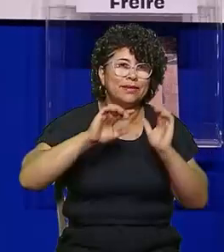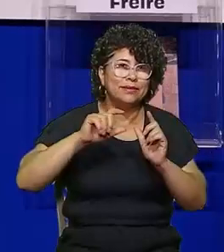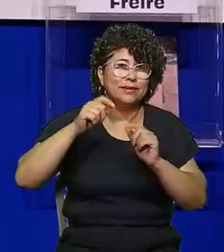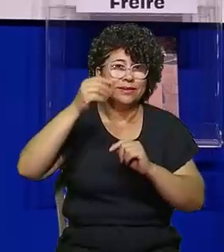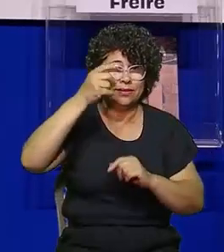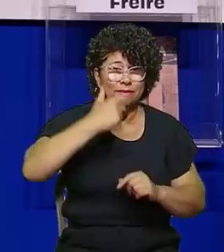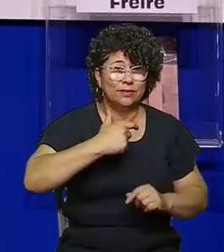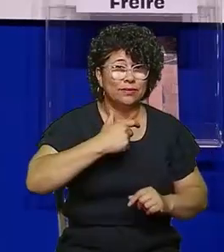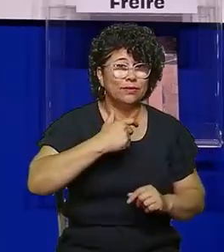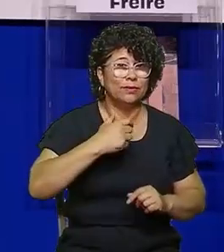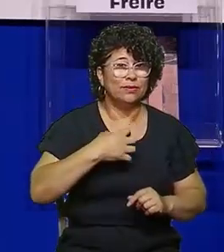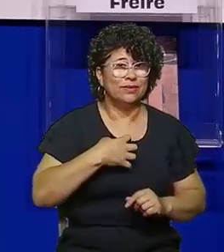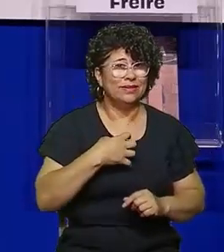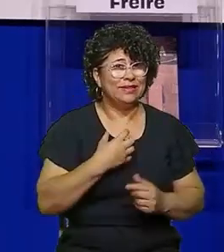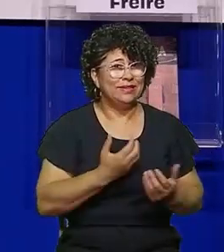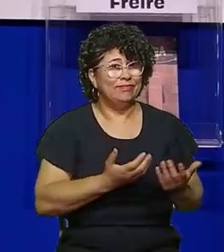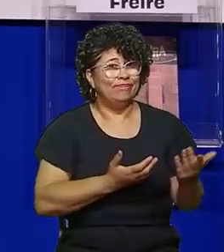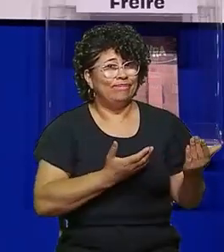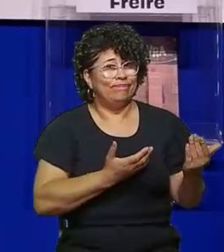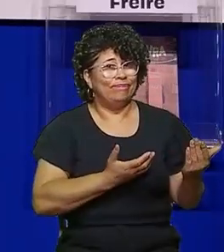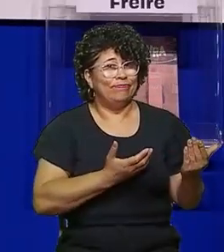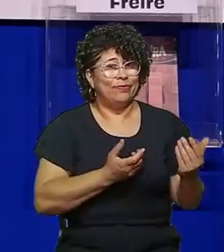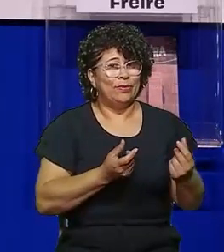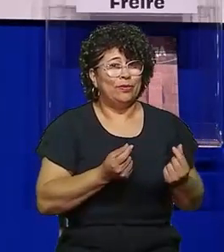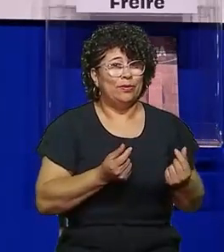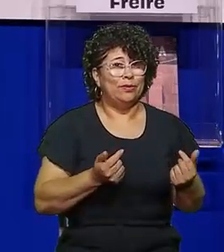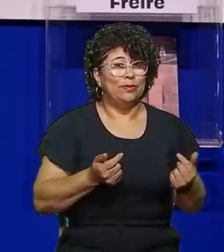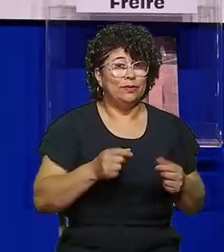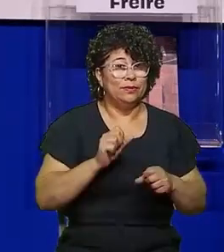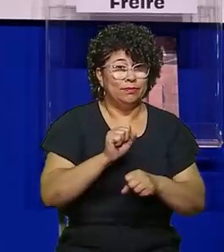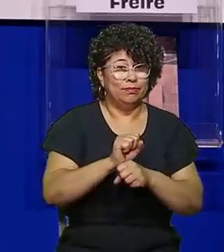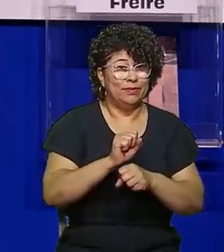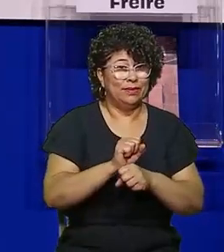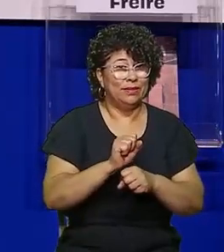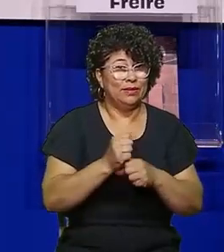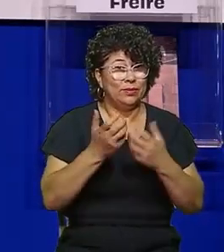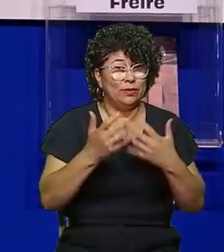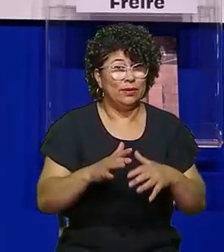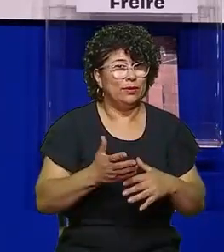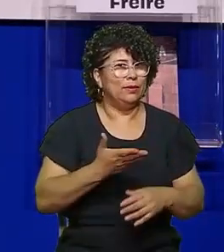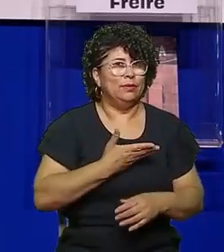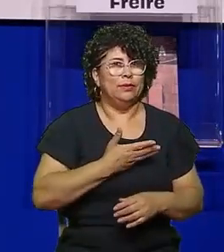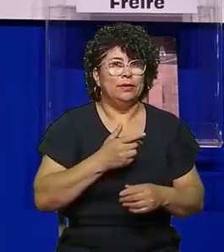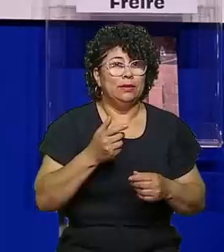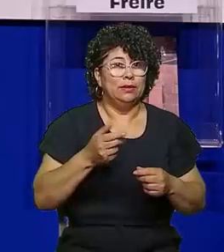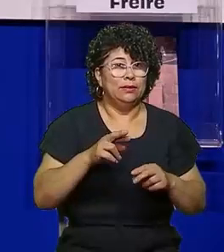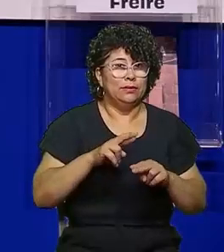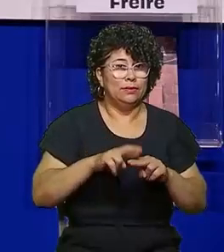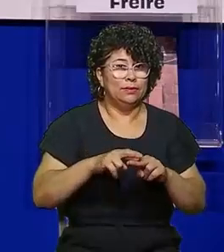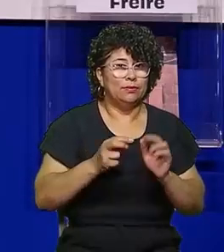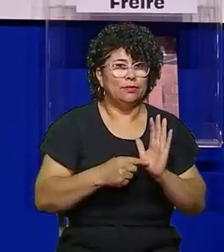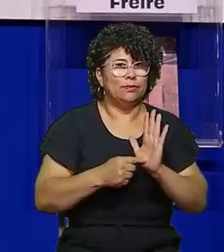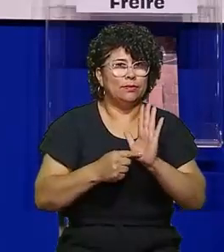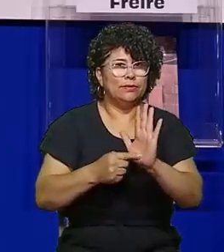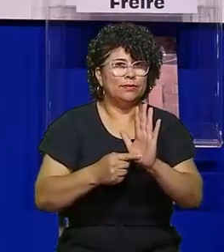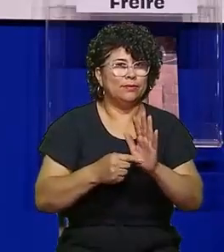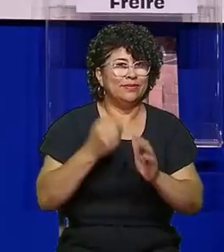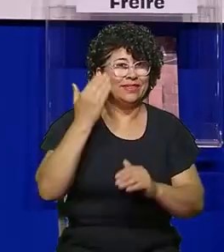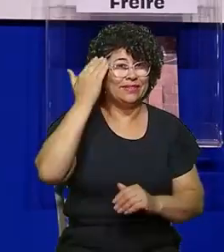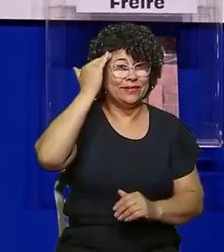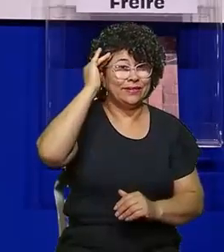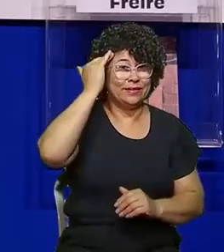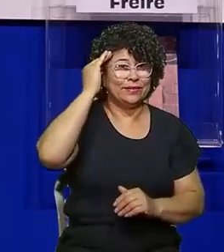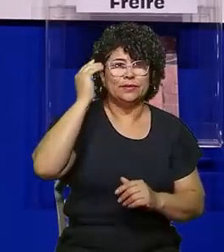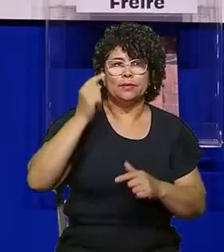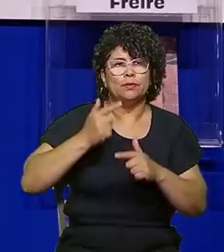pessoa arredia, esquiva, quase inacessível, o próprio Carlos cultivava essa imagem, e eu entendo perfeitamente, porque